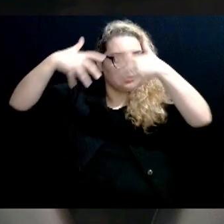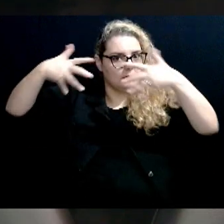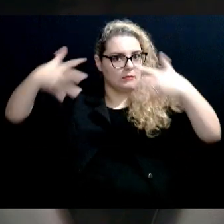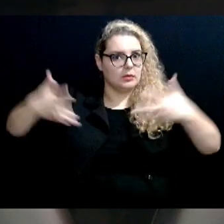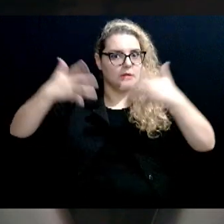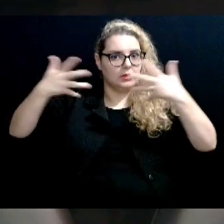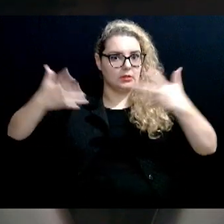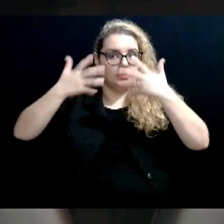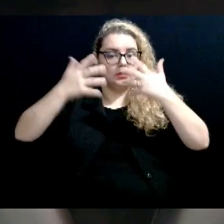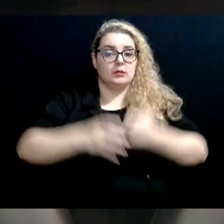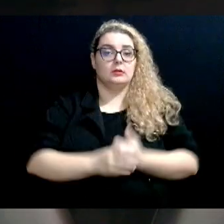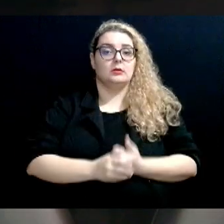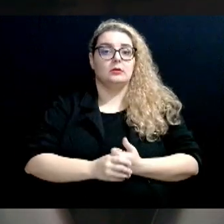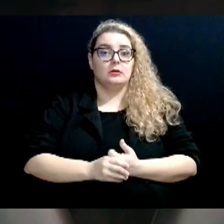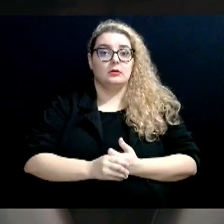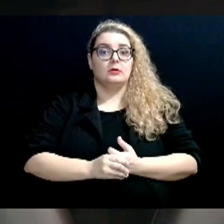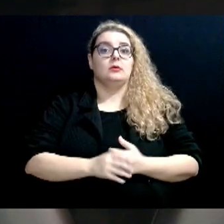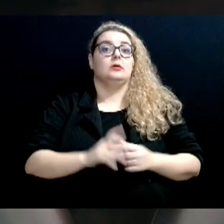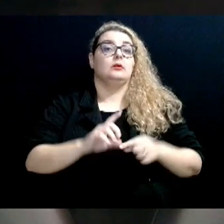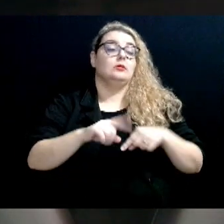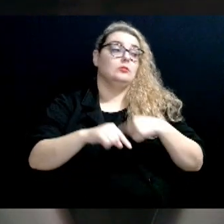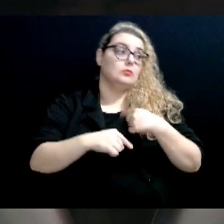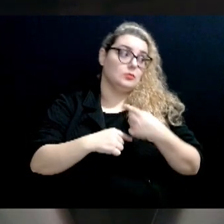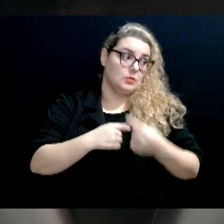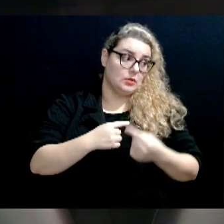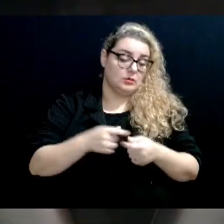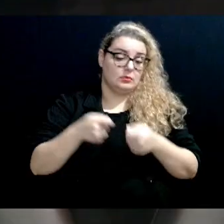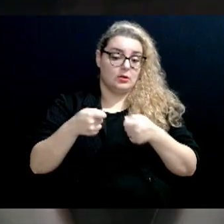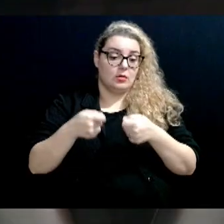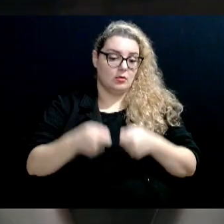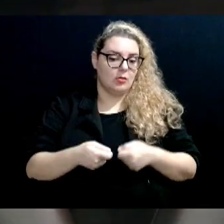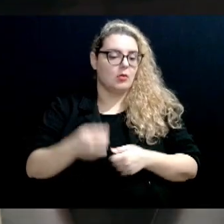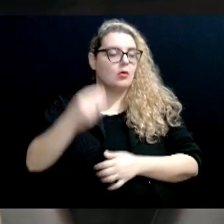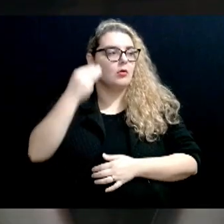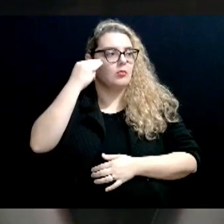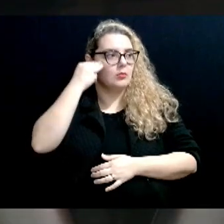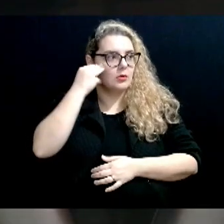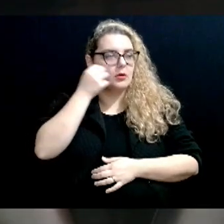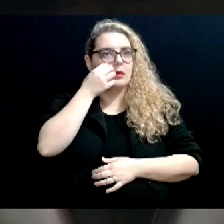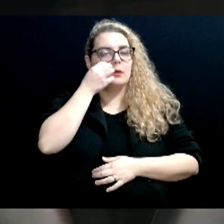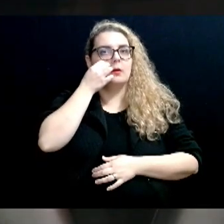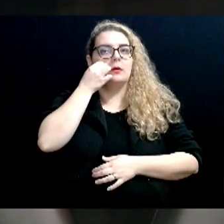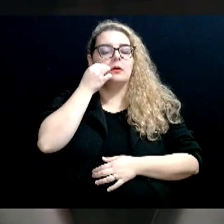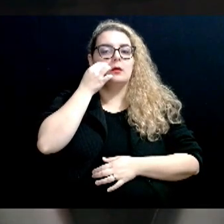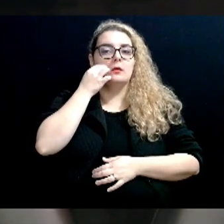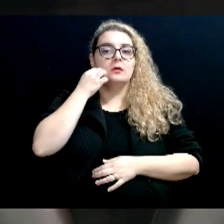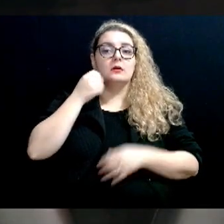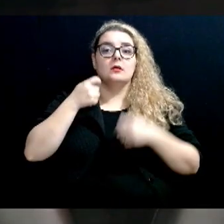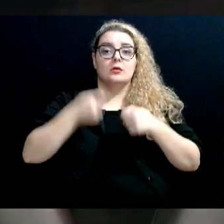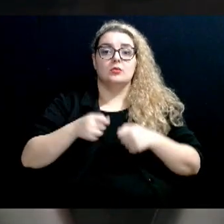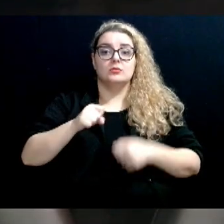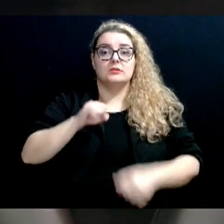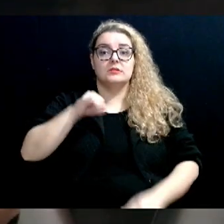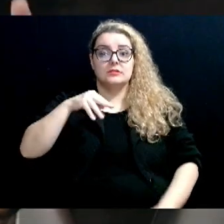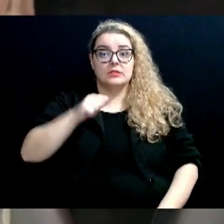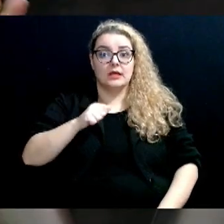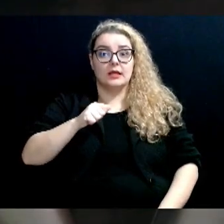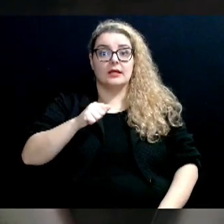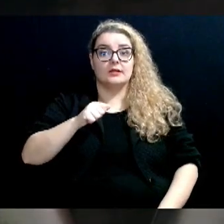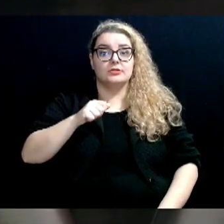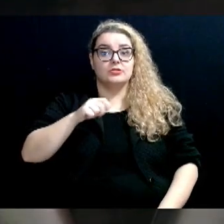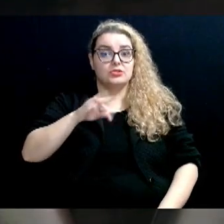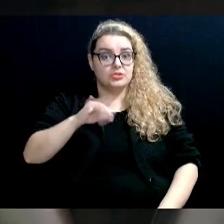Depois você vai para a parte da consolidação da memória, consolidação sináptica, onde, através ali do